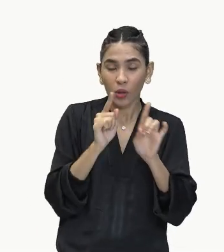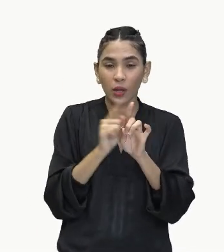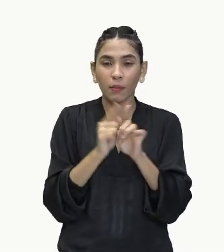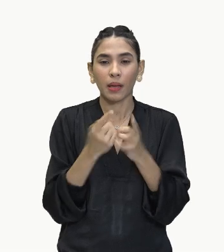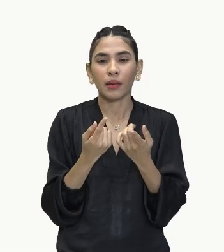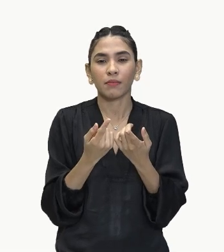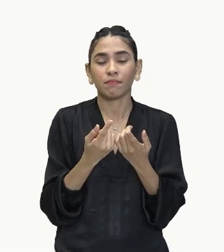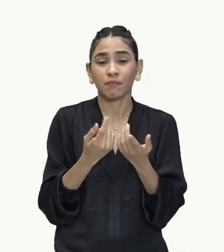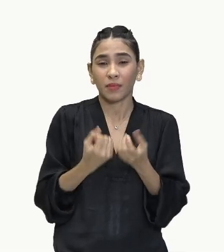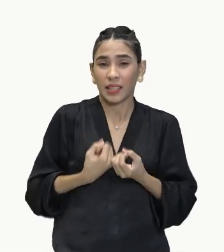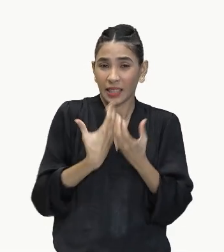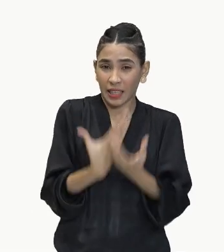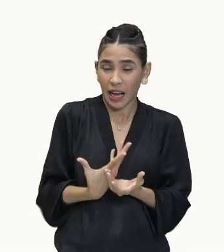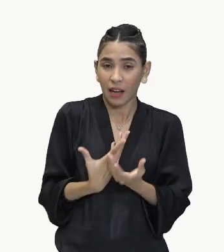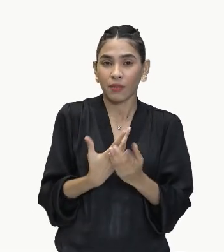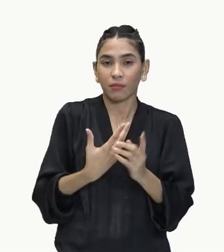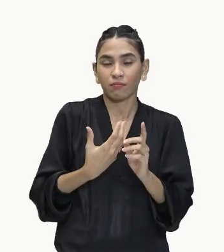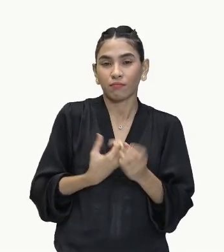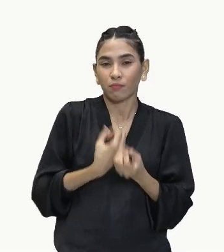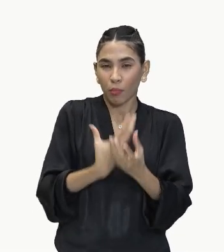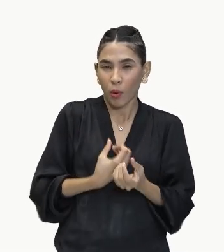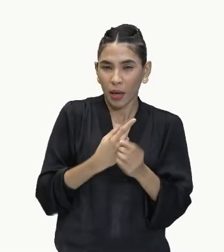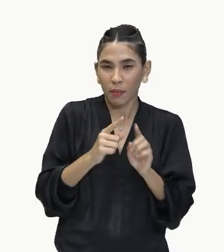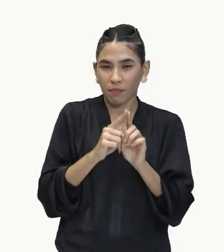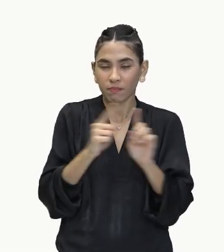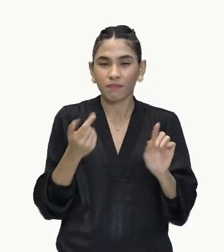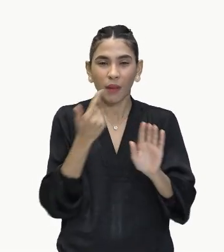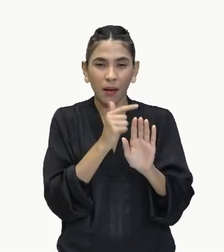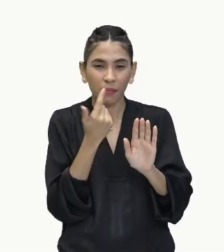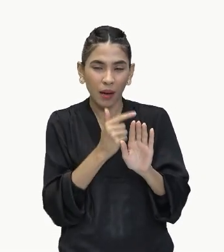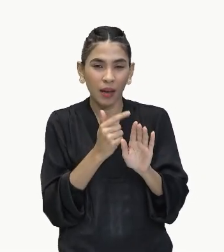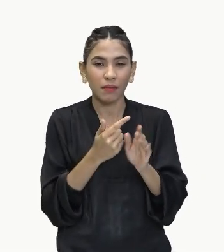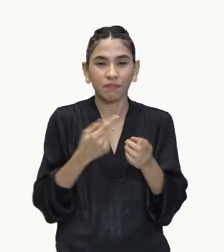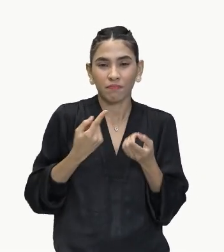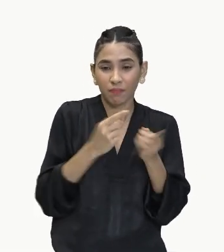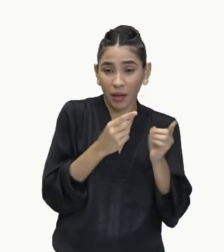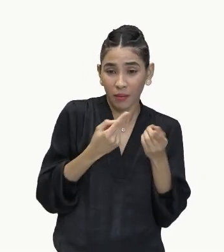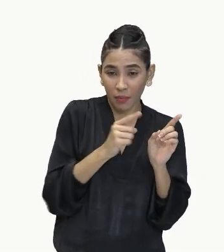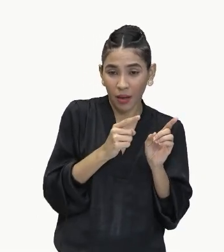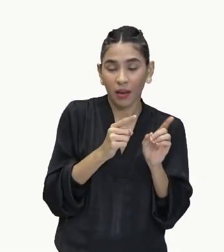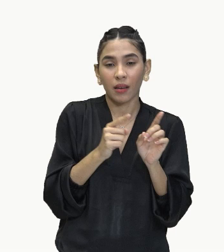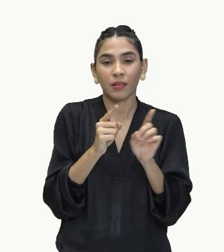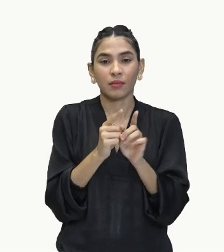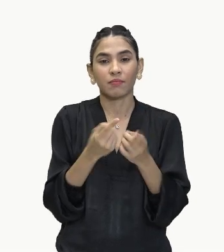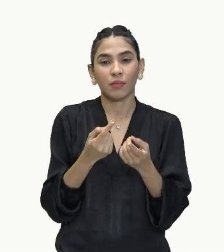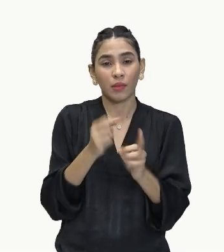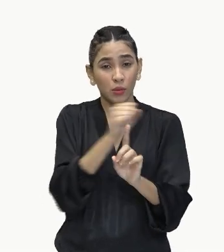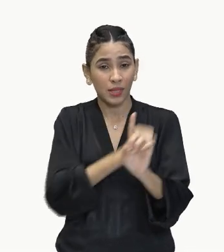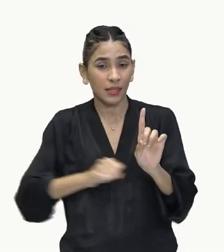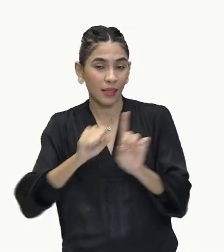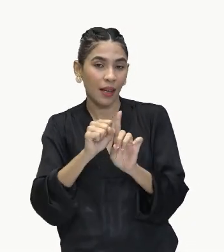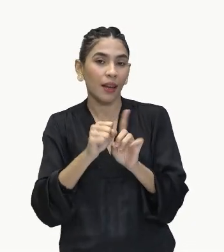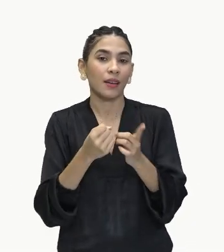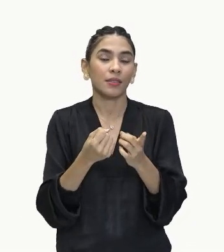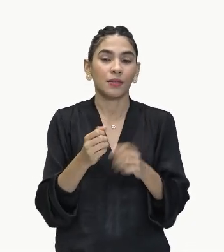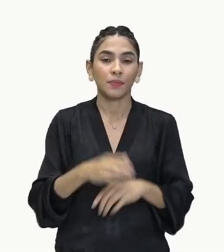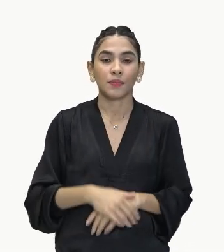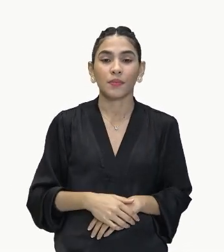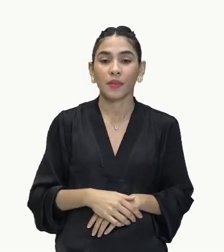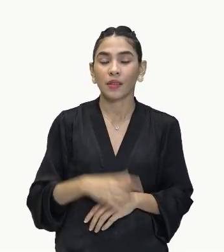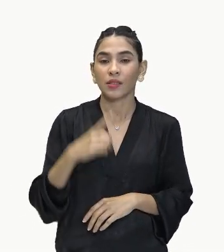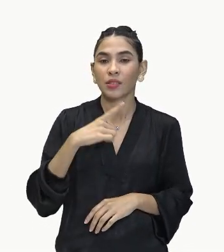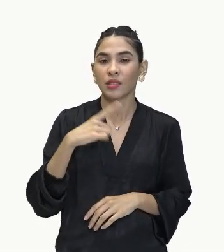poemas mais irreverentes, mais irônicos, que provocavam mais a sociedade, né? Ele tinha